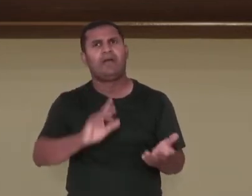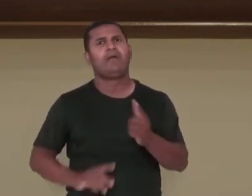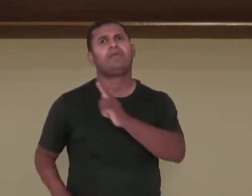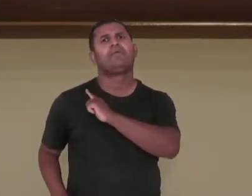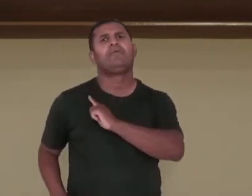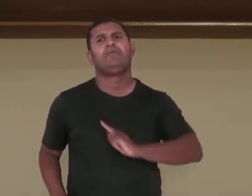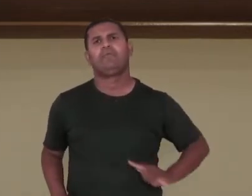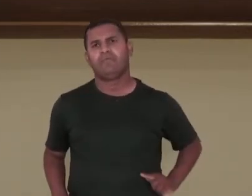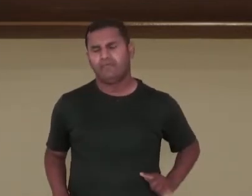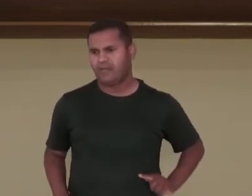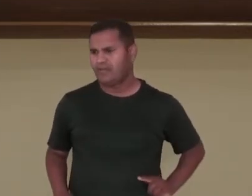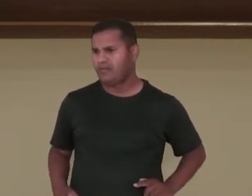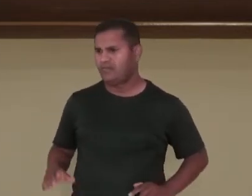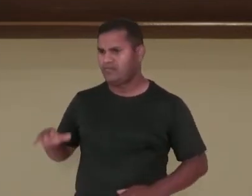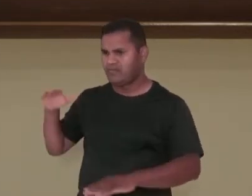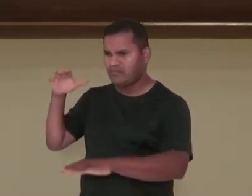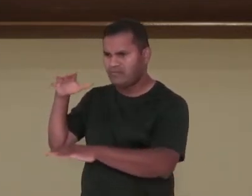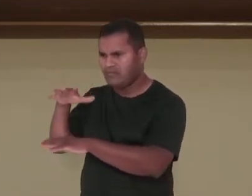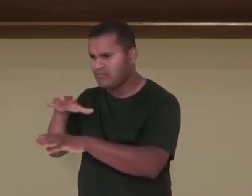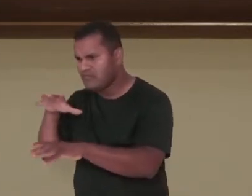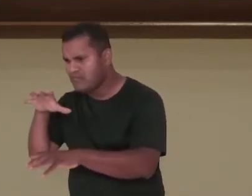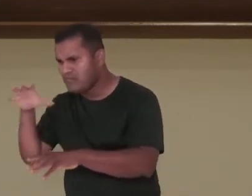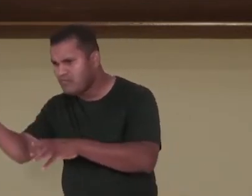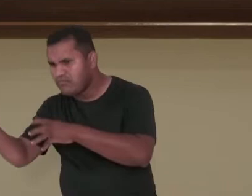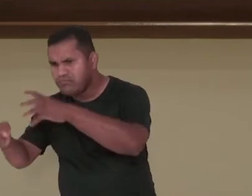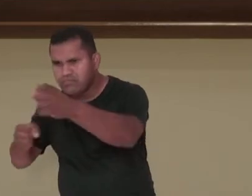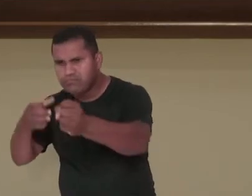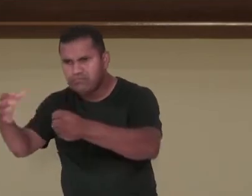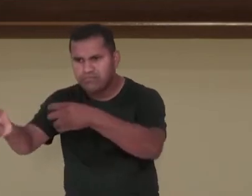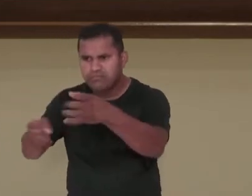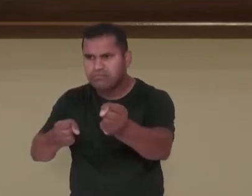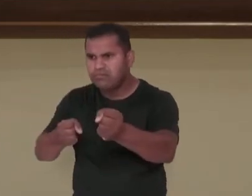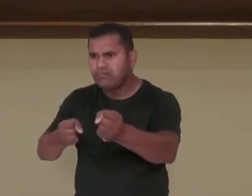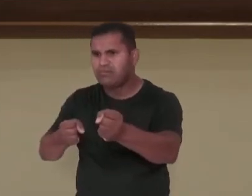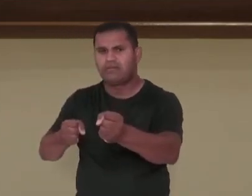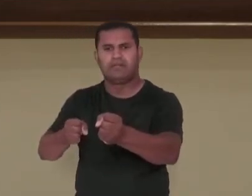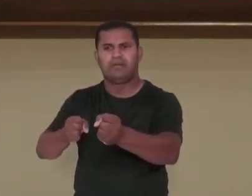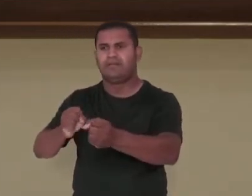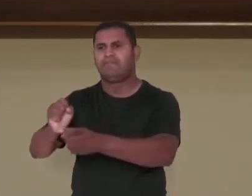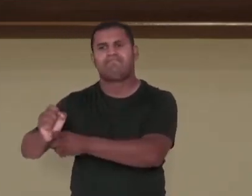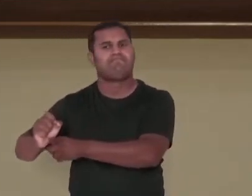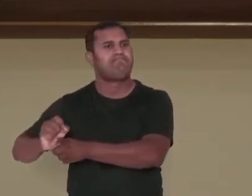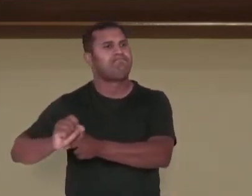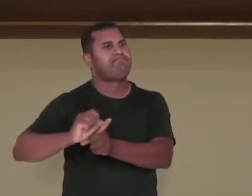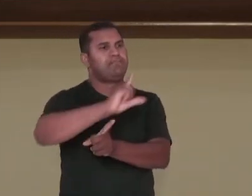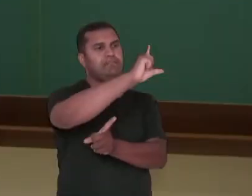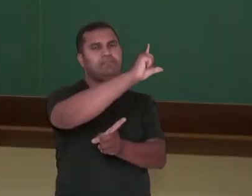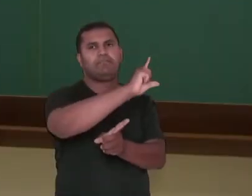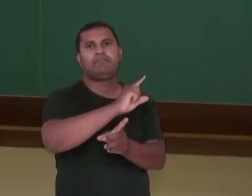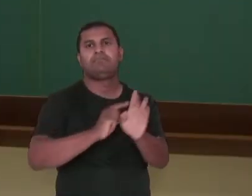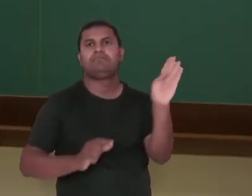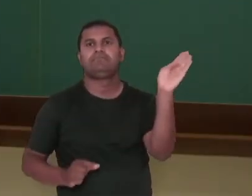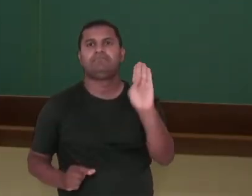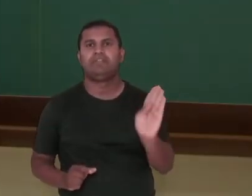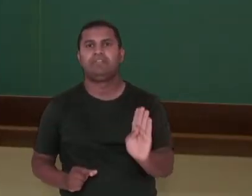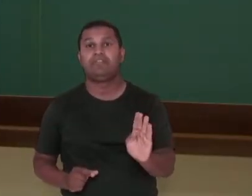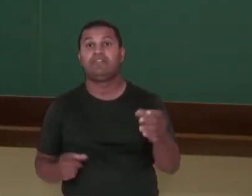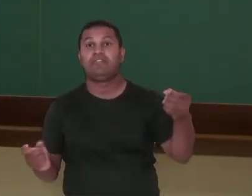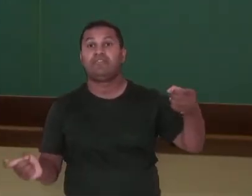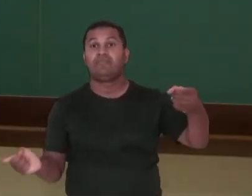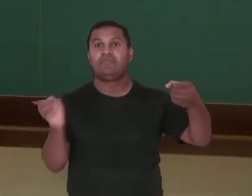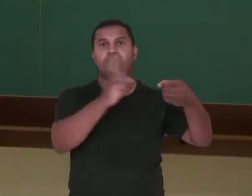seja, enviados para a Europa. Bom, chegamos aqui na nossa última atividade. Pessoal,